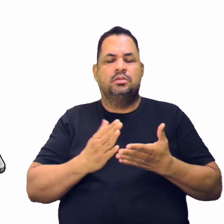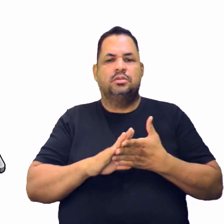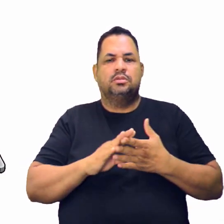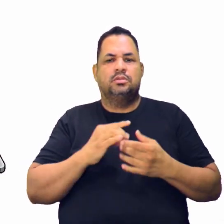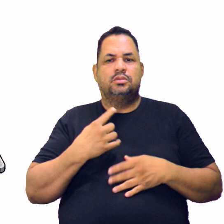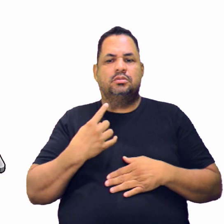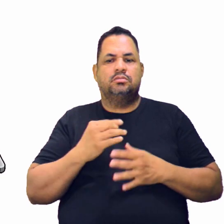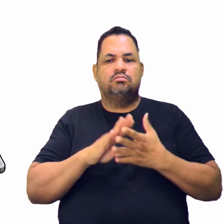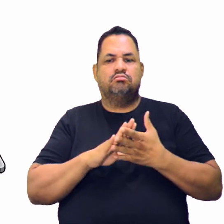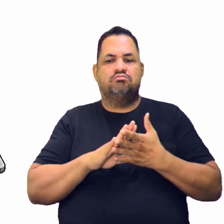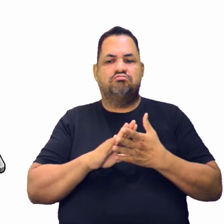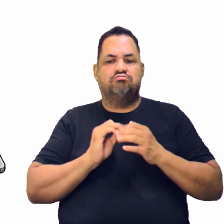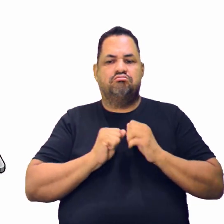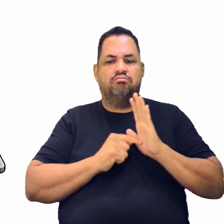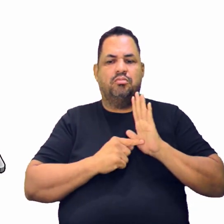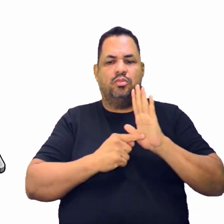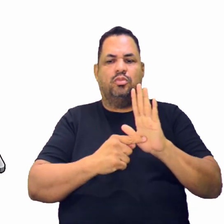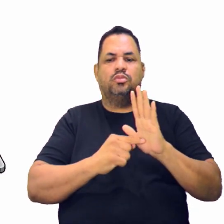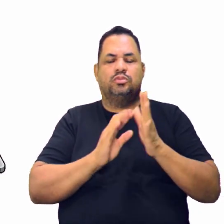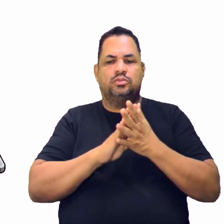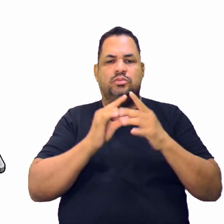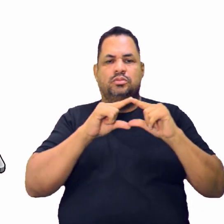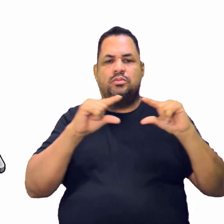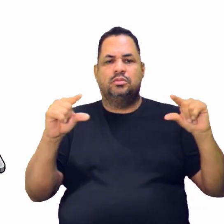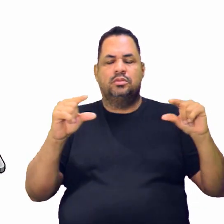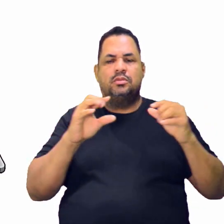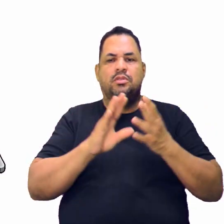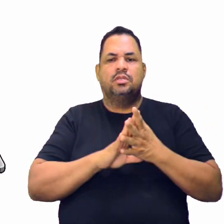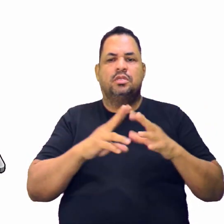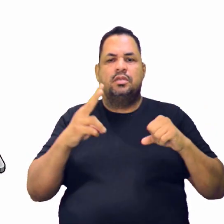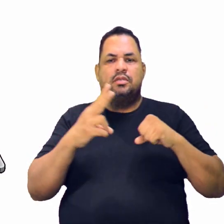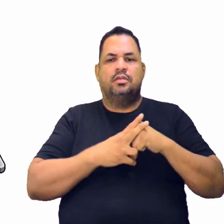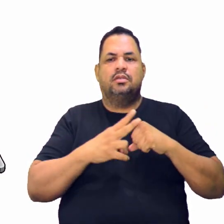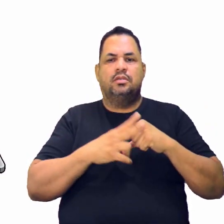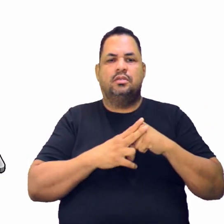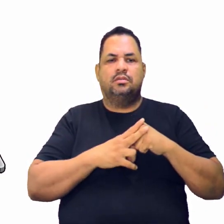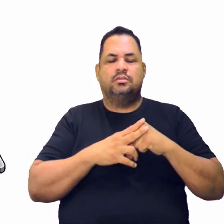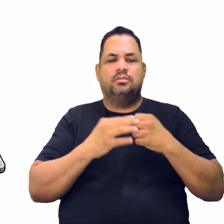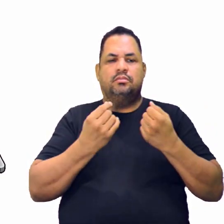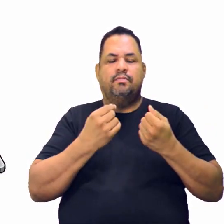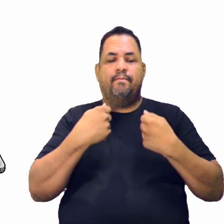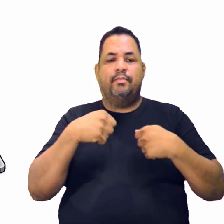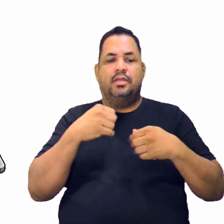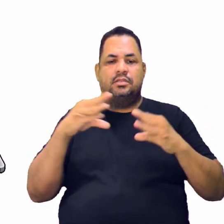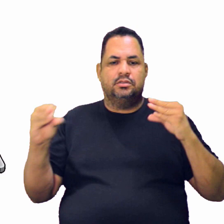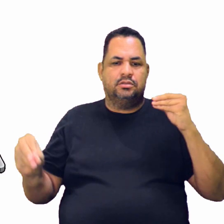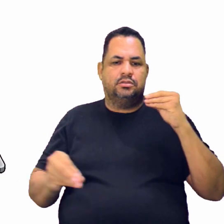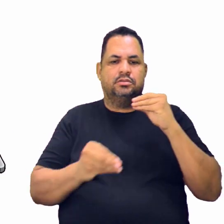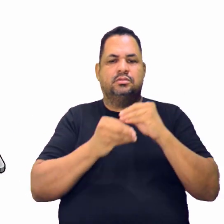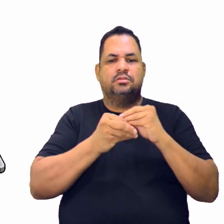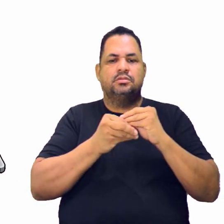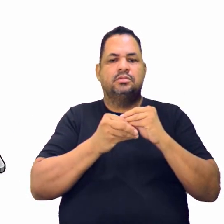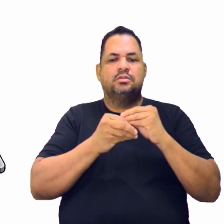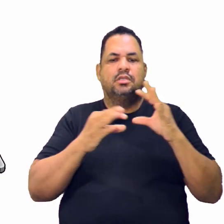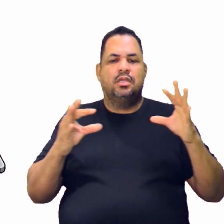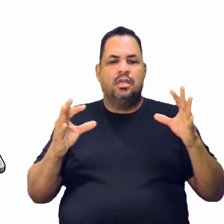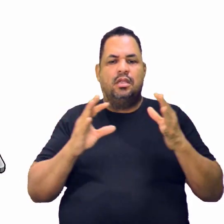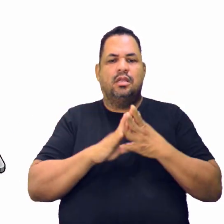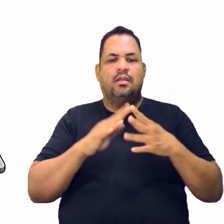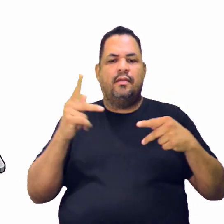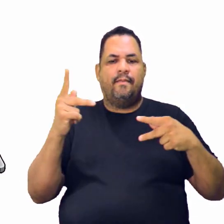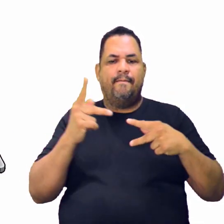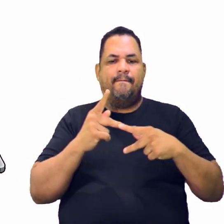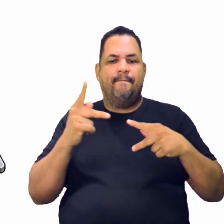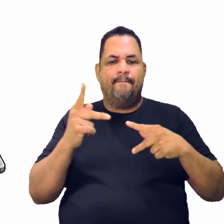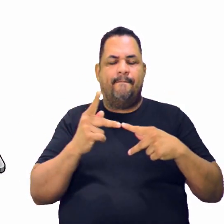sozinhos de transmitir a mensagem. Verbos transitivo e indireto, aquele que precisa de complemento com auxílio de preposição. E